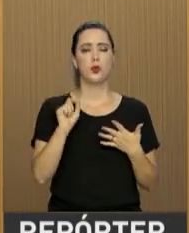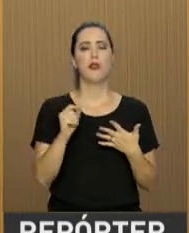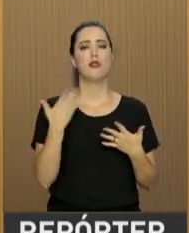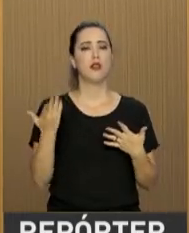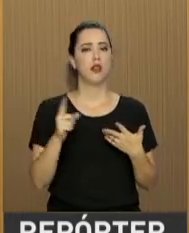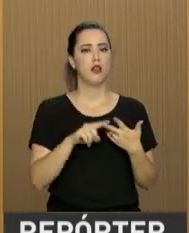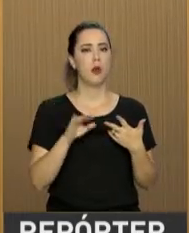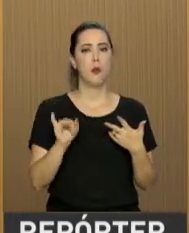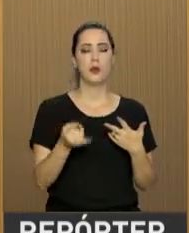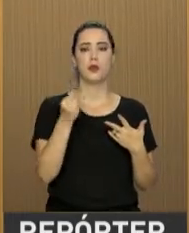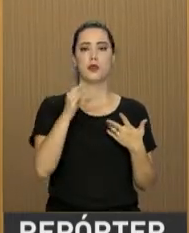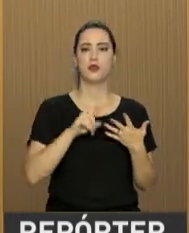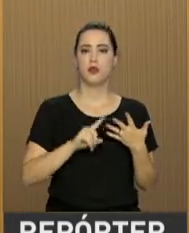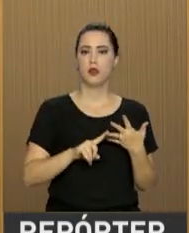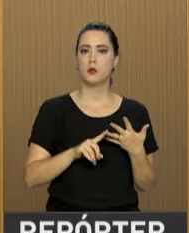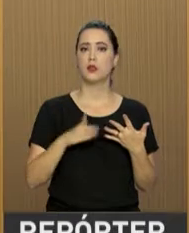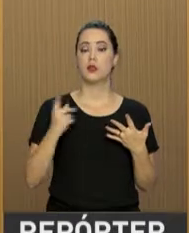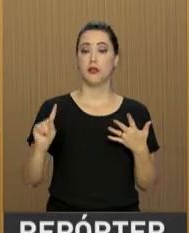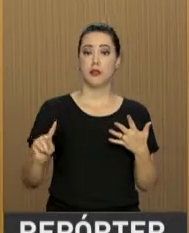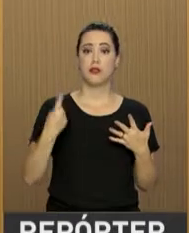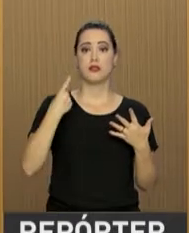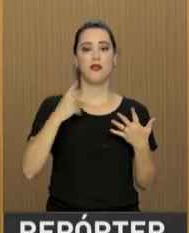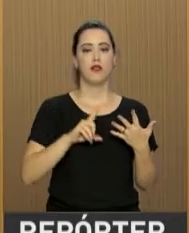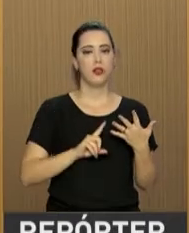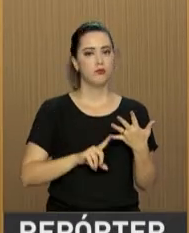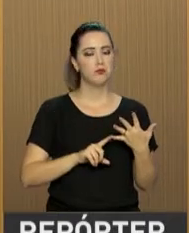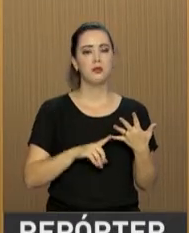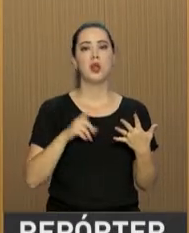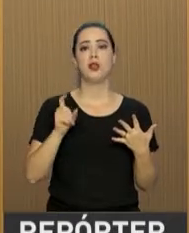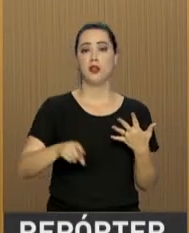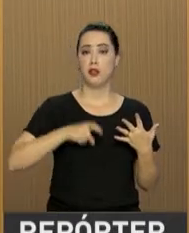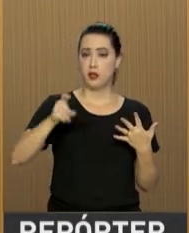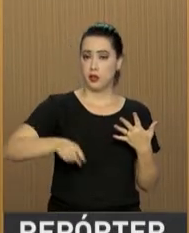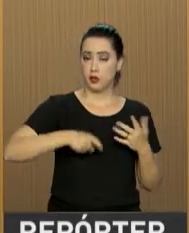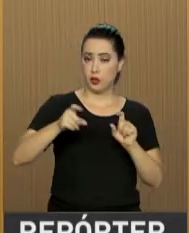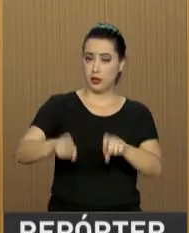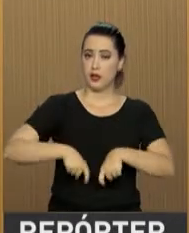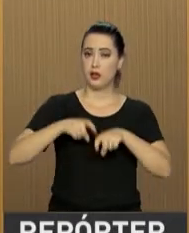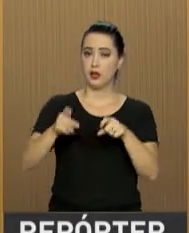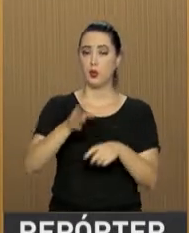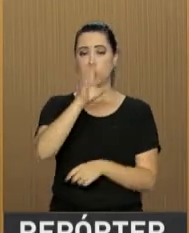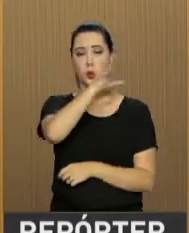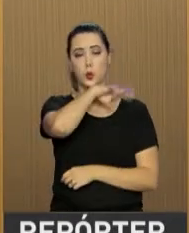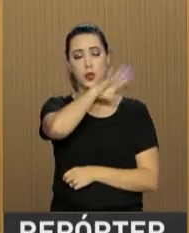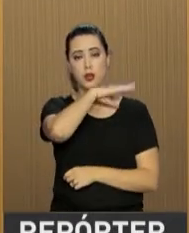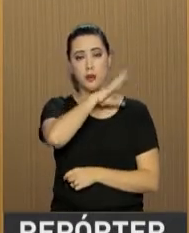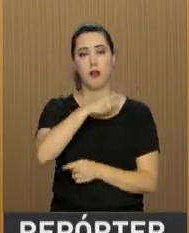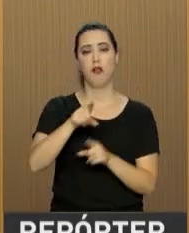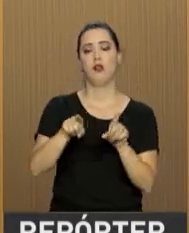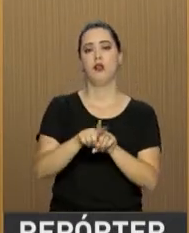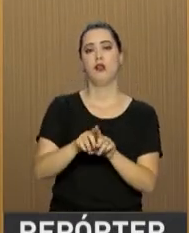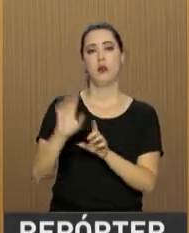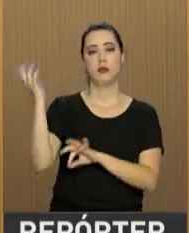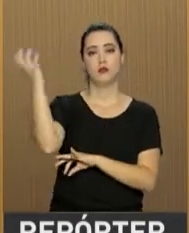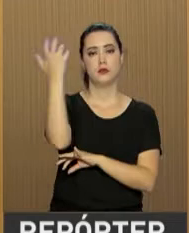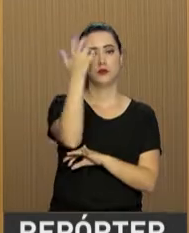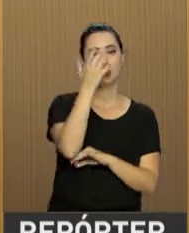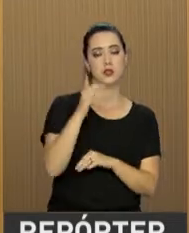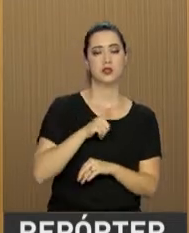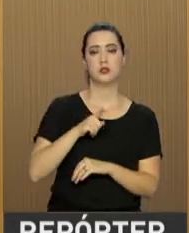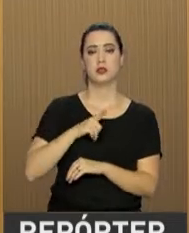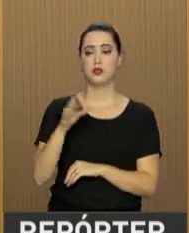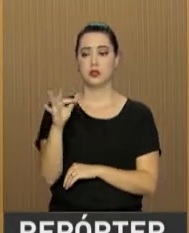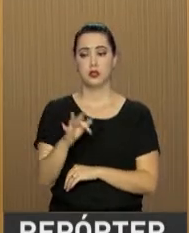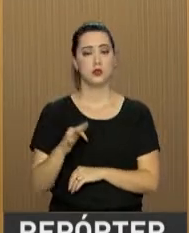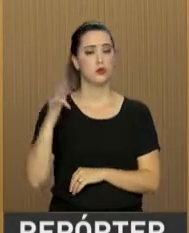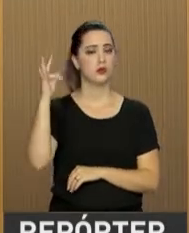oportunidades os grandes desafios da agricultura à pecuária o setor florestal terão a